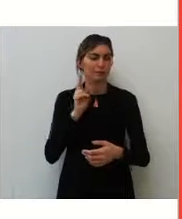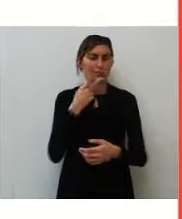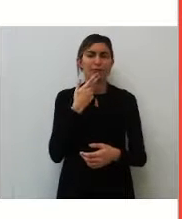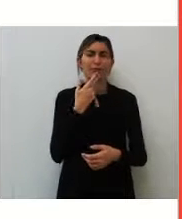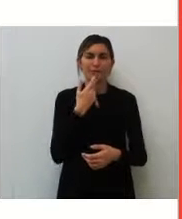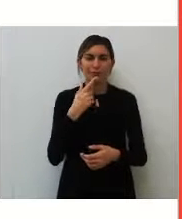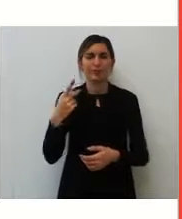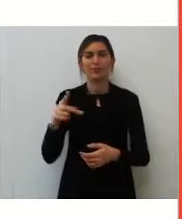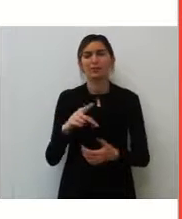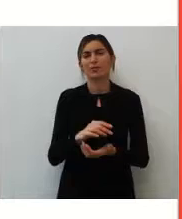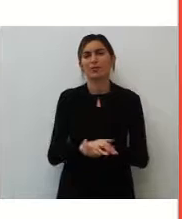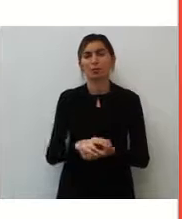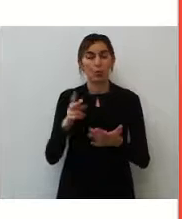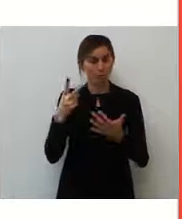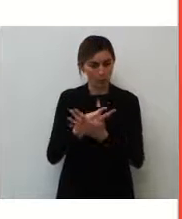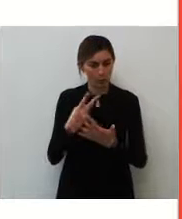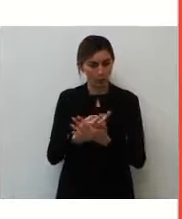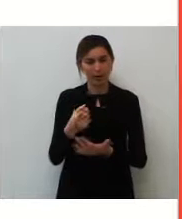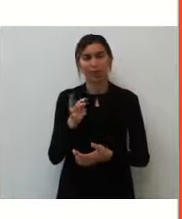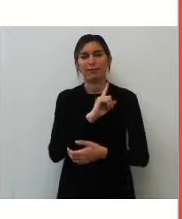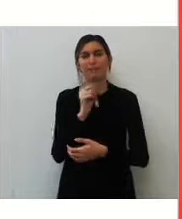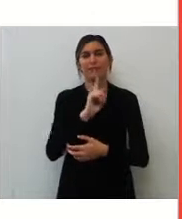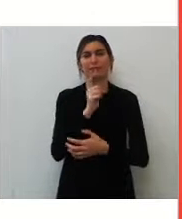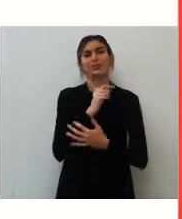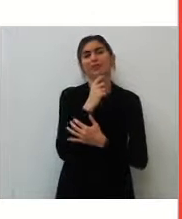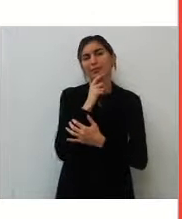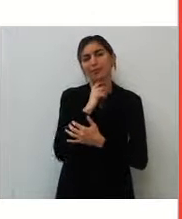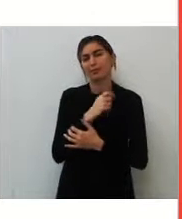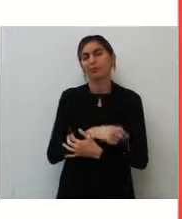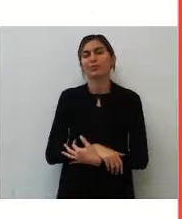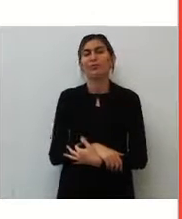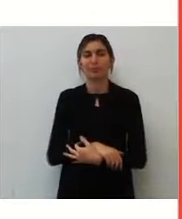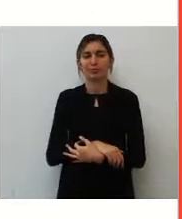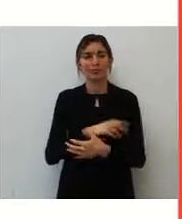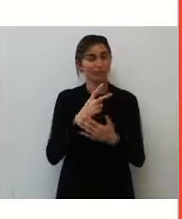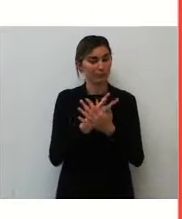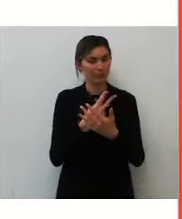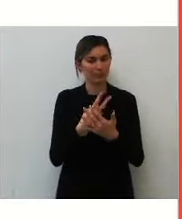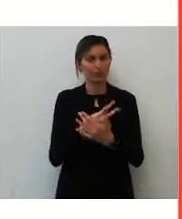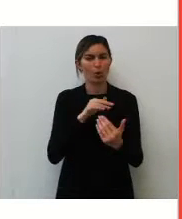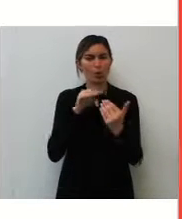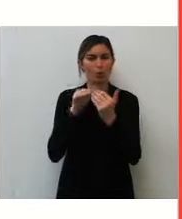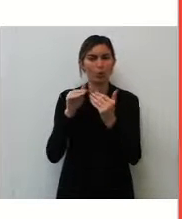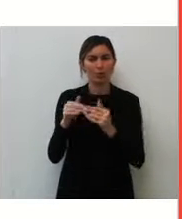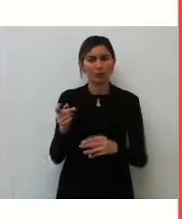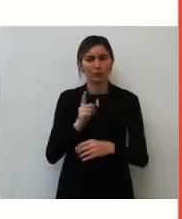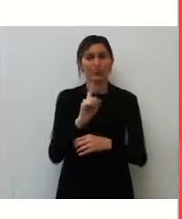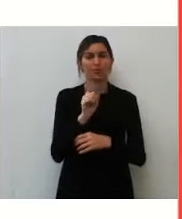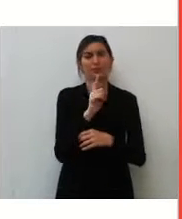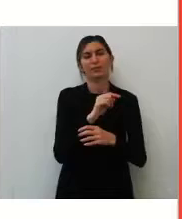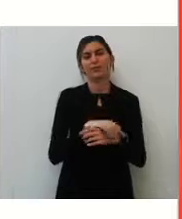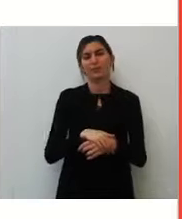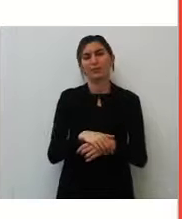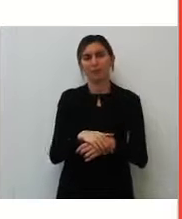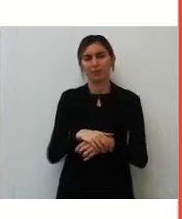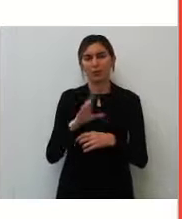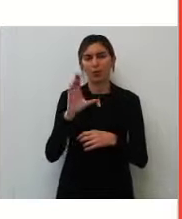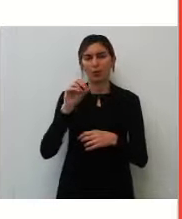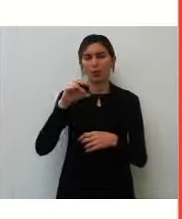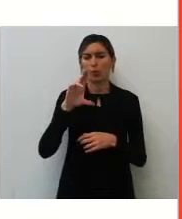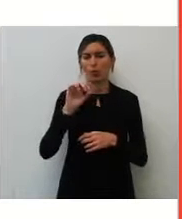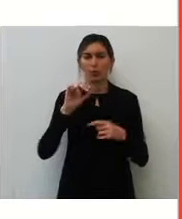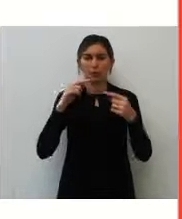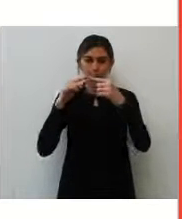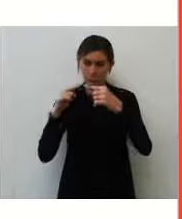te falei isso com ela não é ruim não e não erre concordância não vamos embora e aí